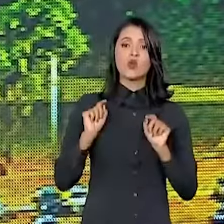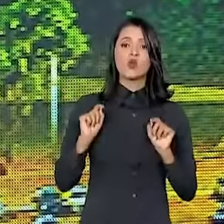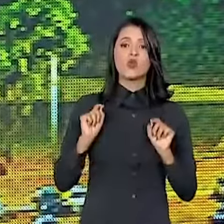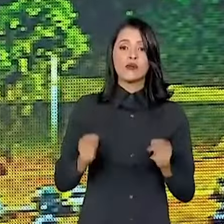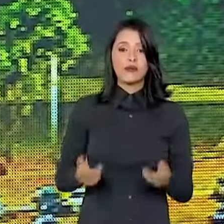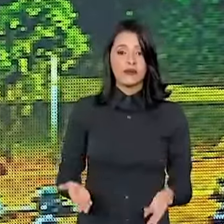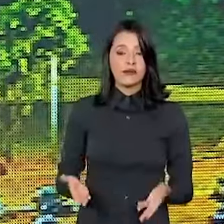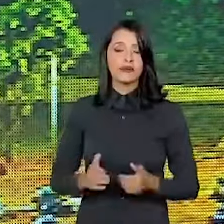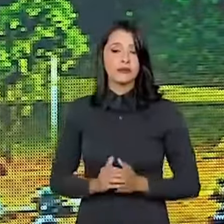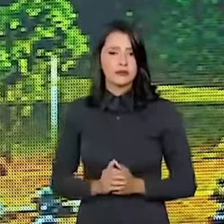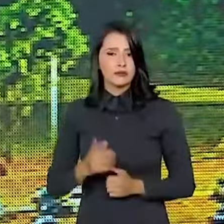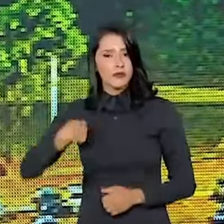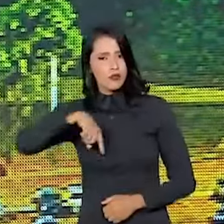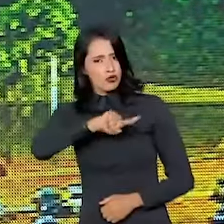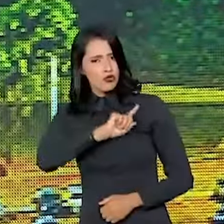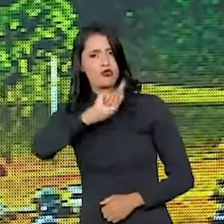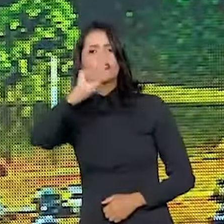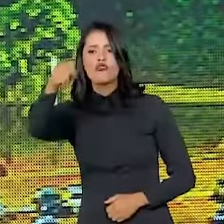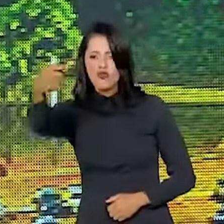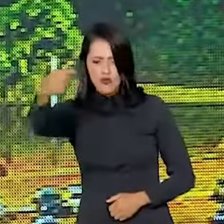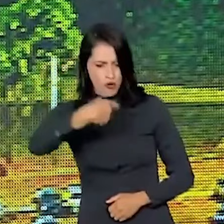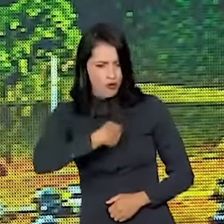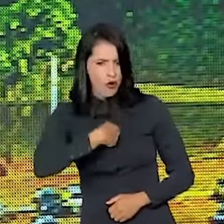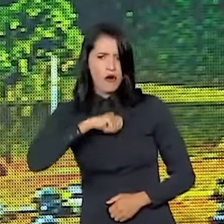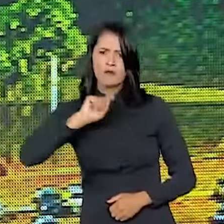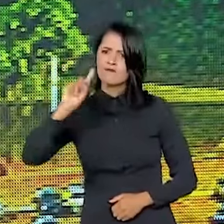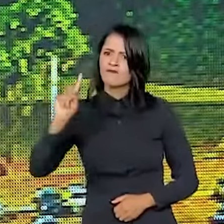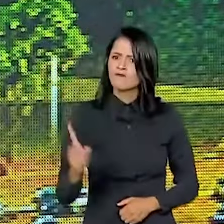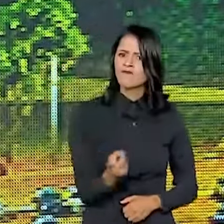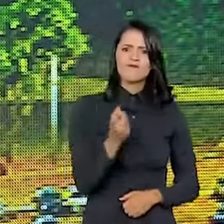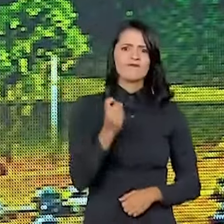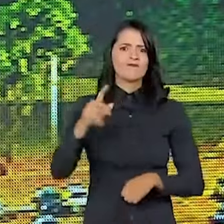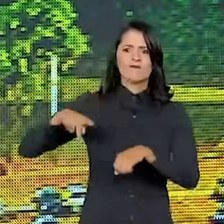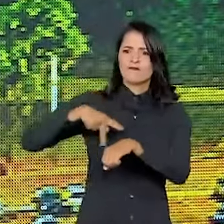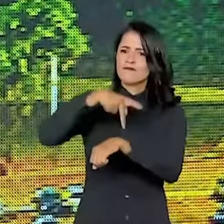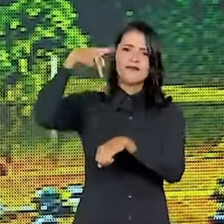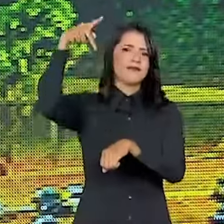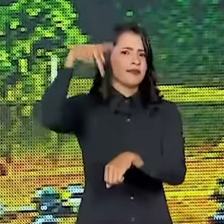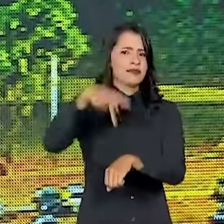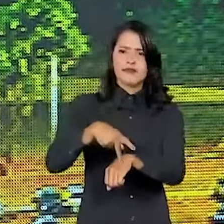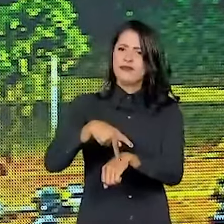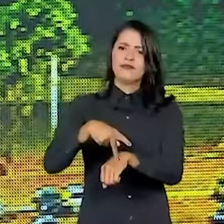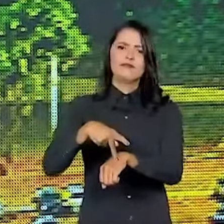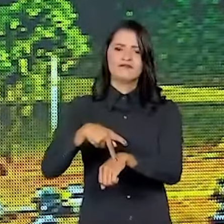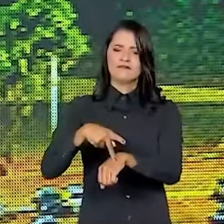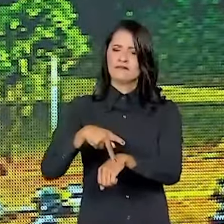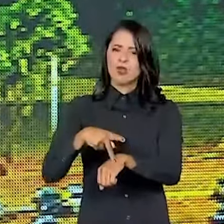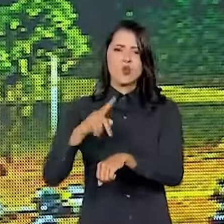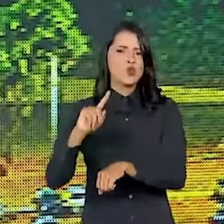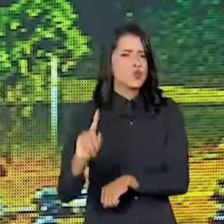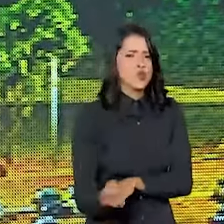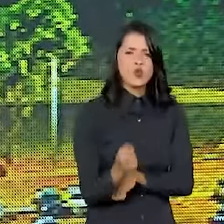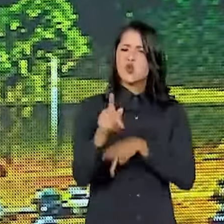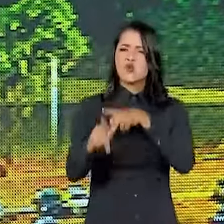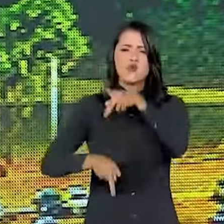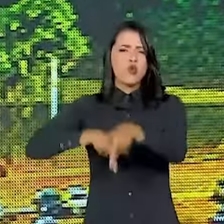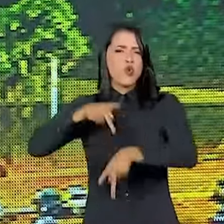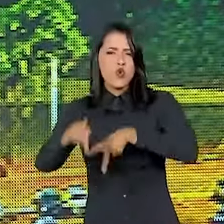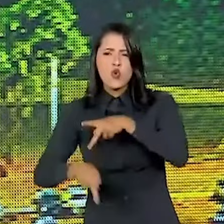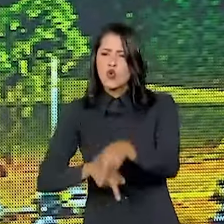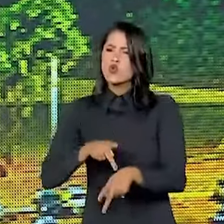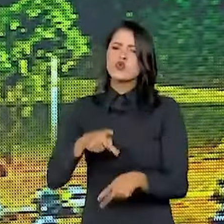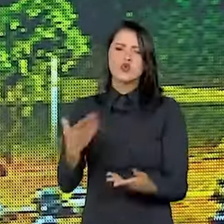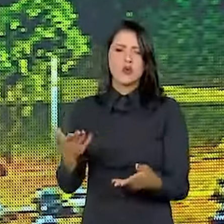Reafirmar que somos um único país, somos um único povo e que